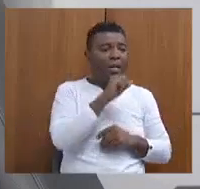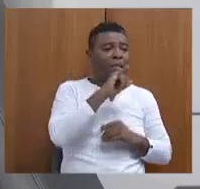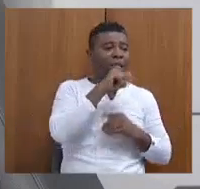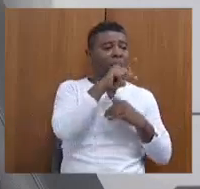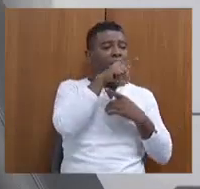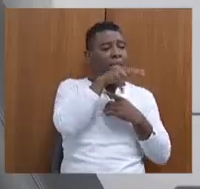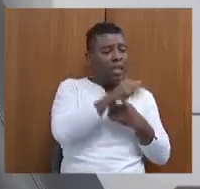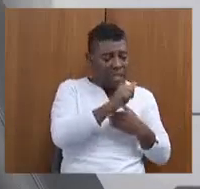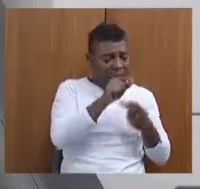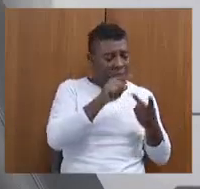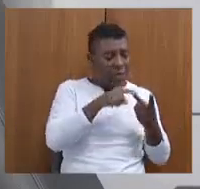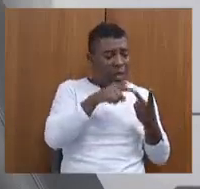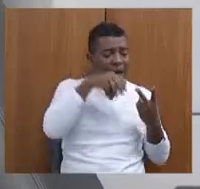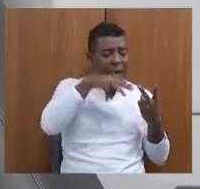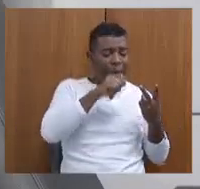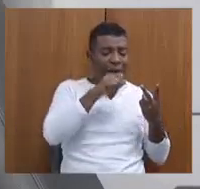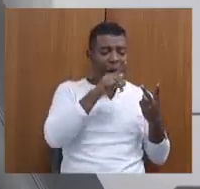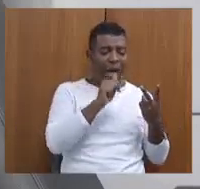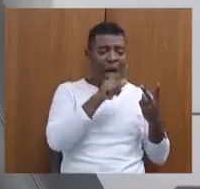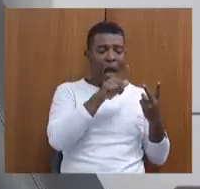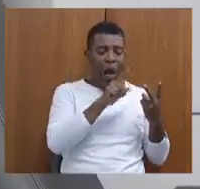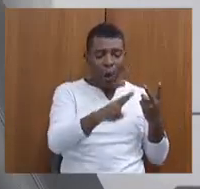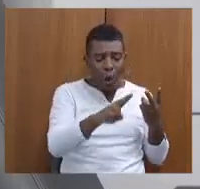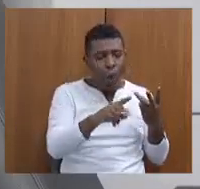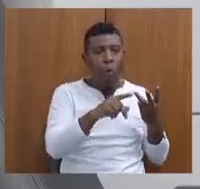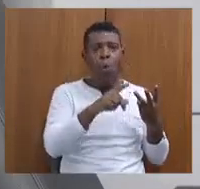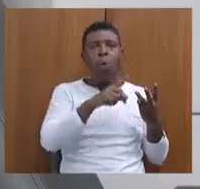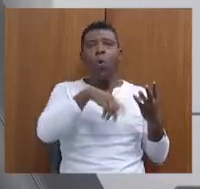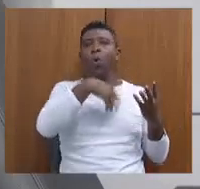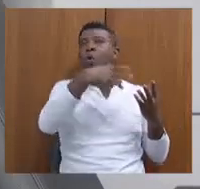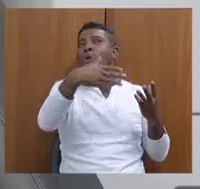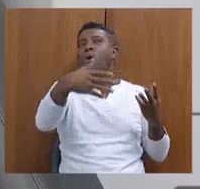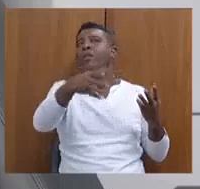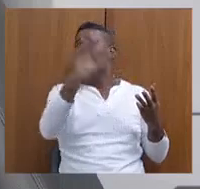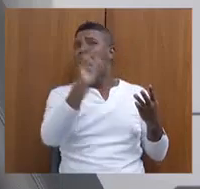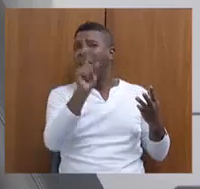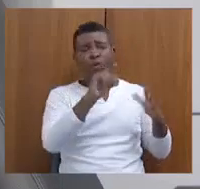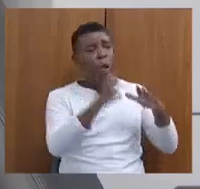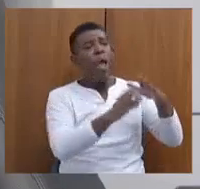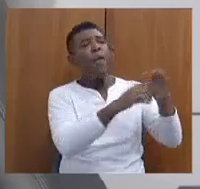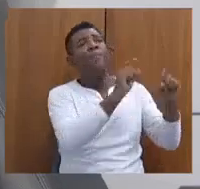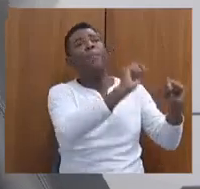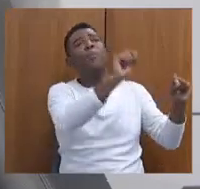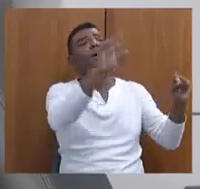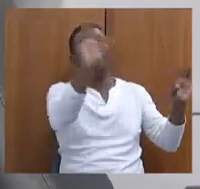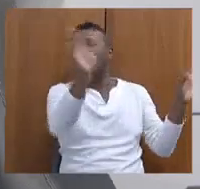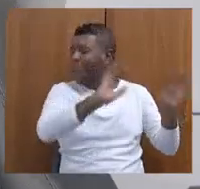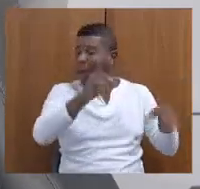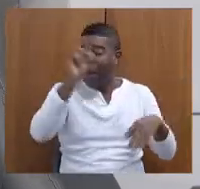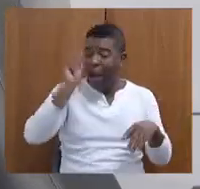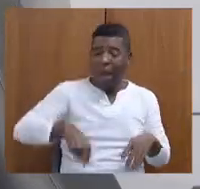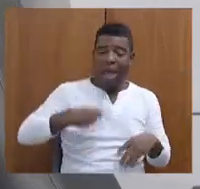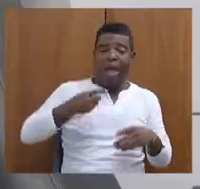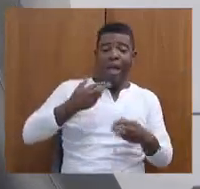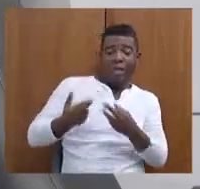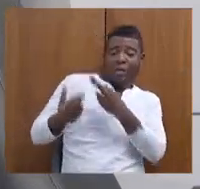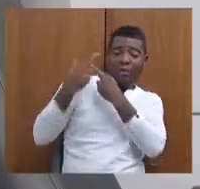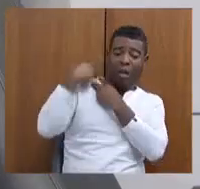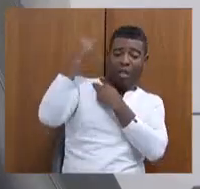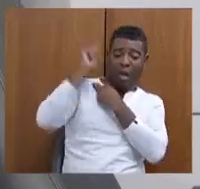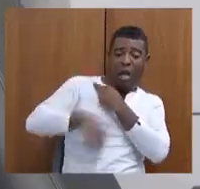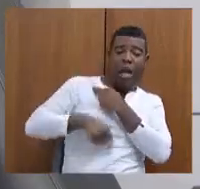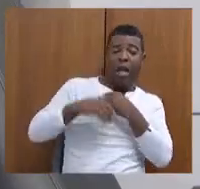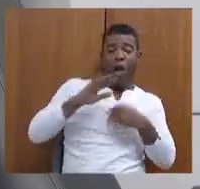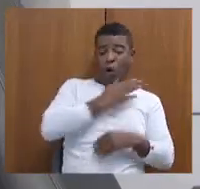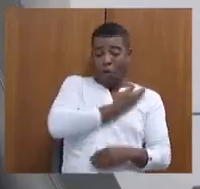magalu isso é o Governo do Estado por equipamentos públicos A pergunta foi do enfrentamento a violência contra